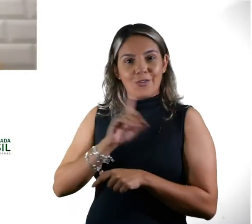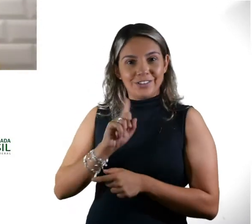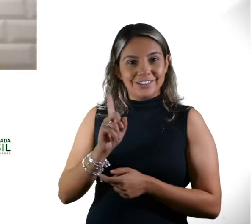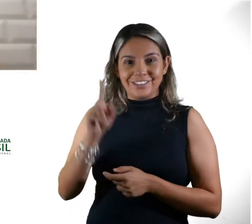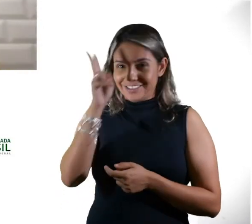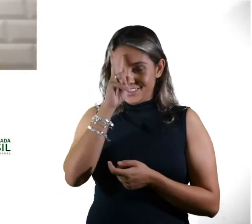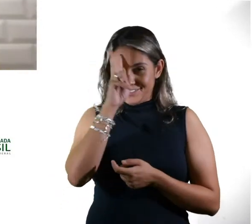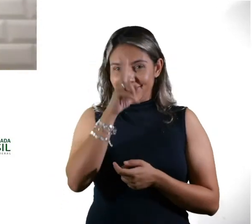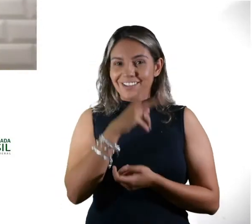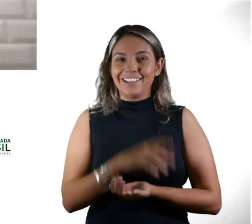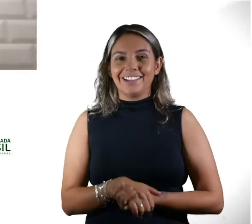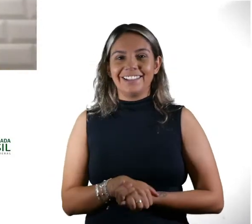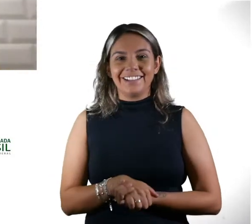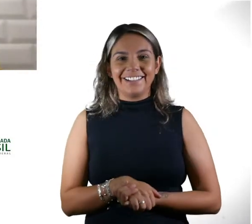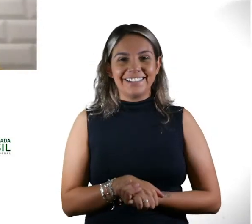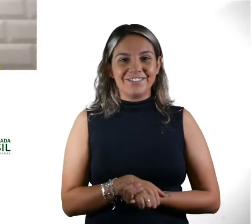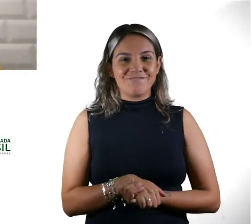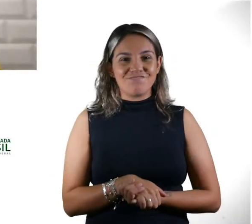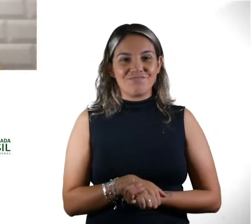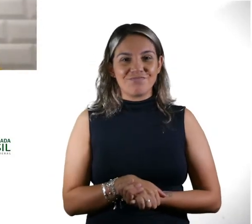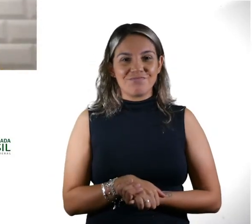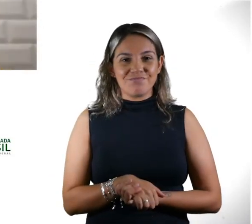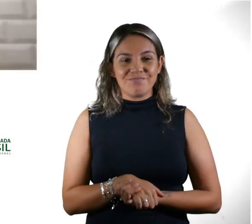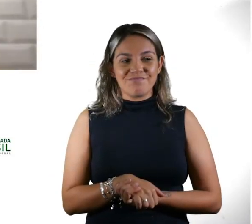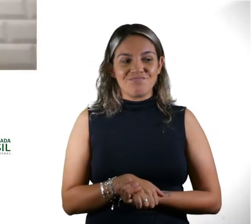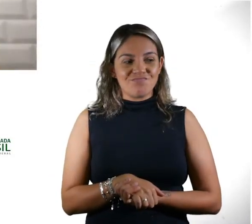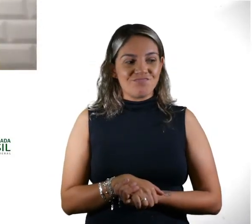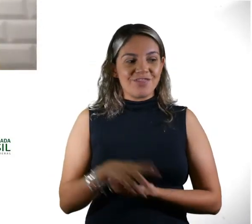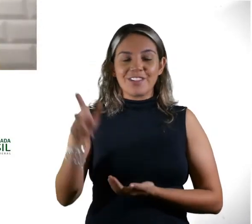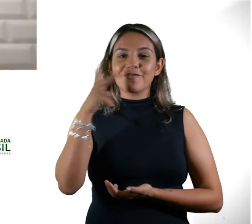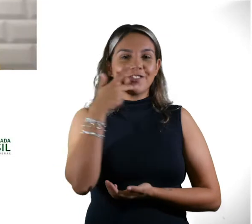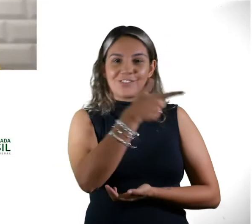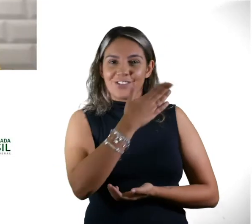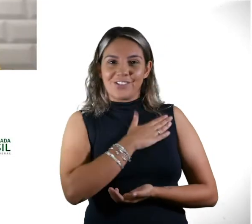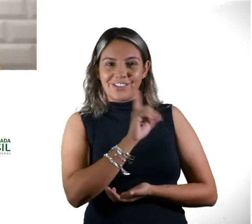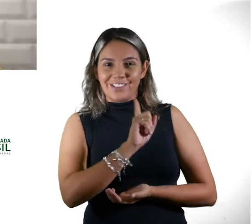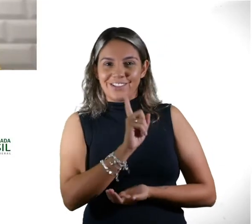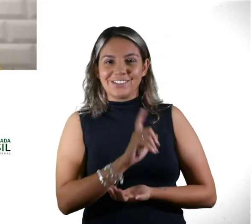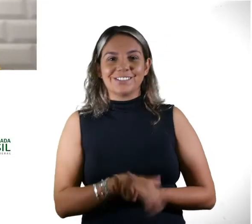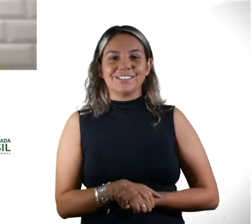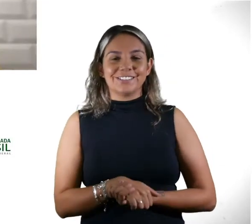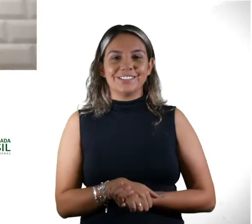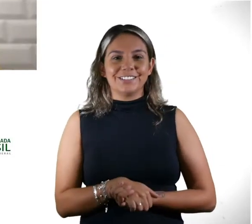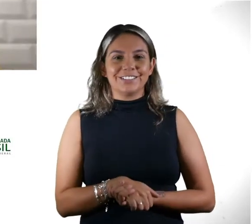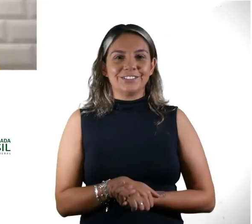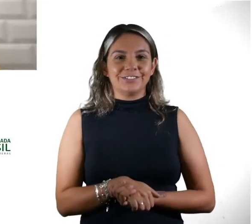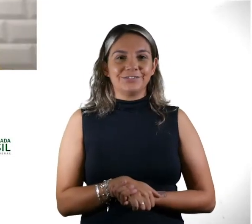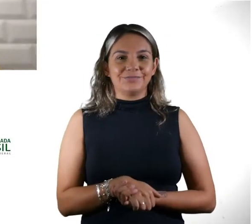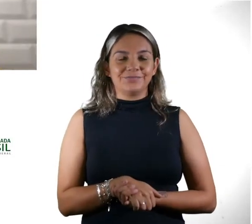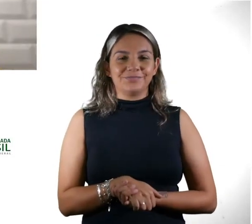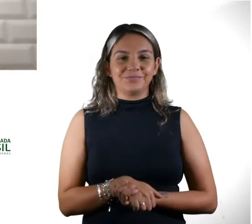para lembrar o título. Lembrava, mas não gostou na altura. Os Vivos e os Outros é ótimo. E